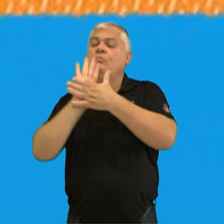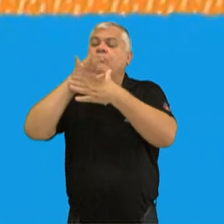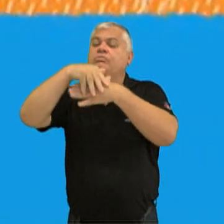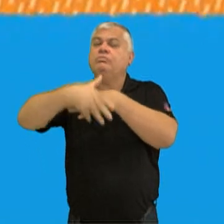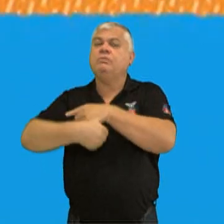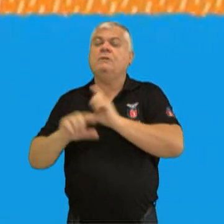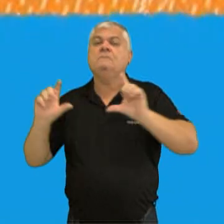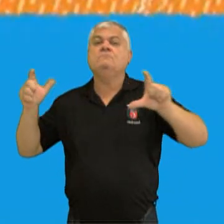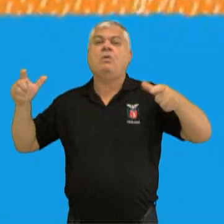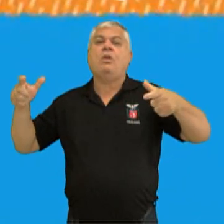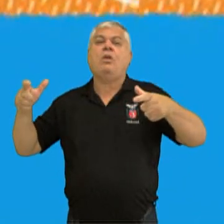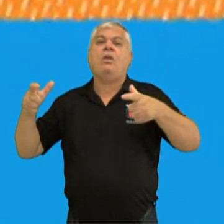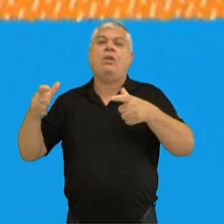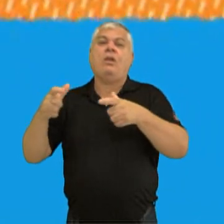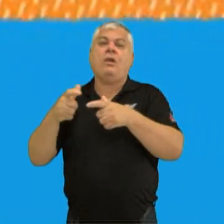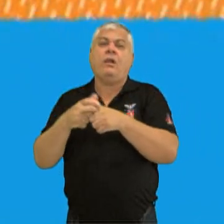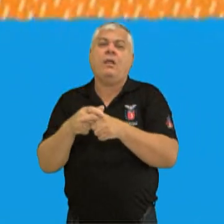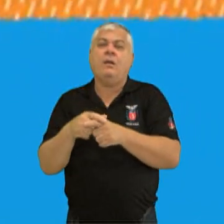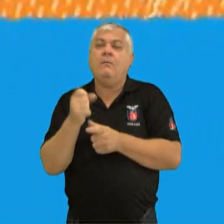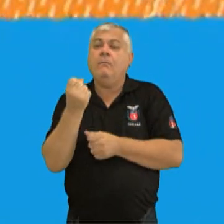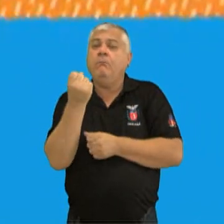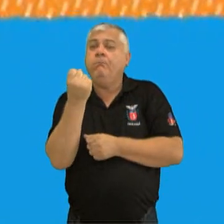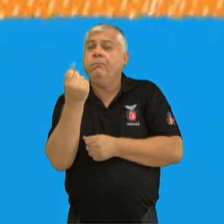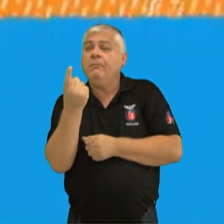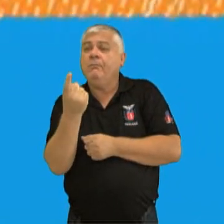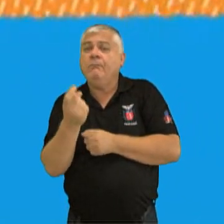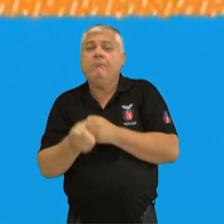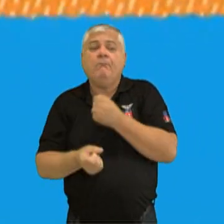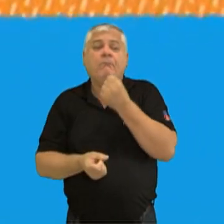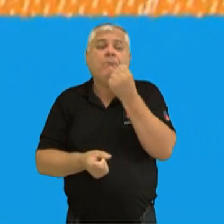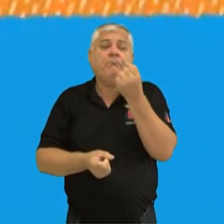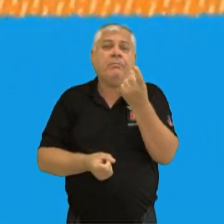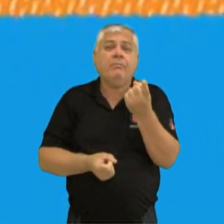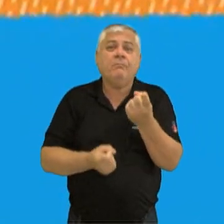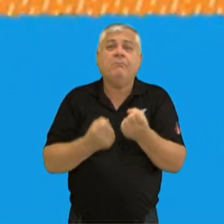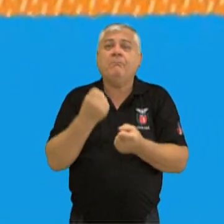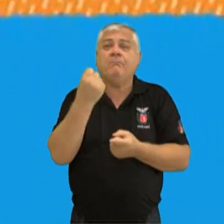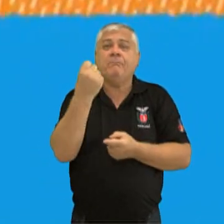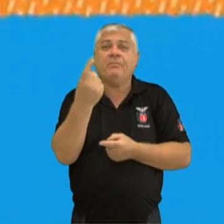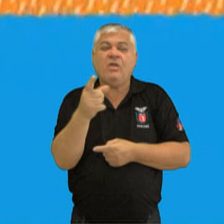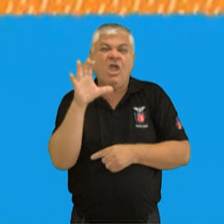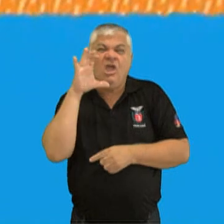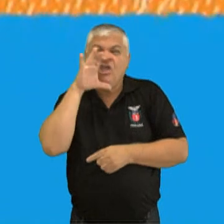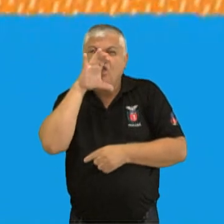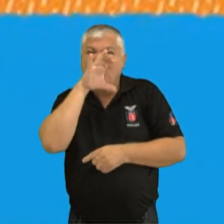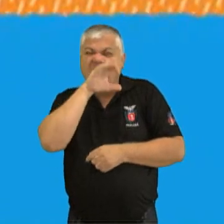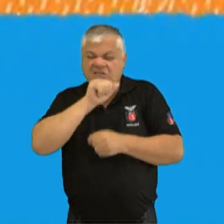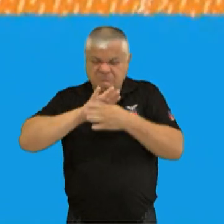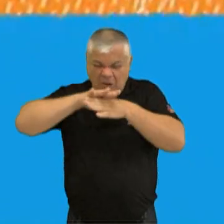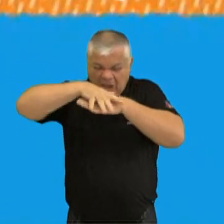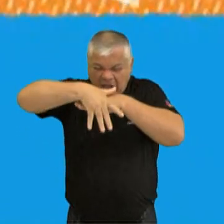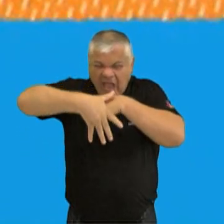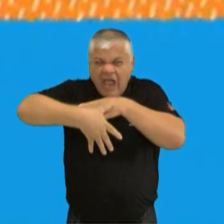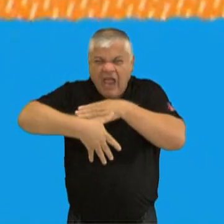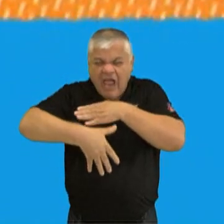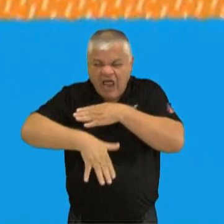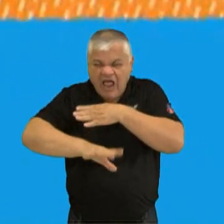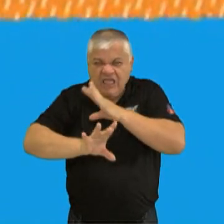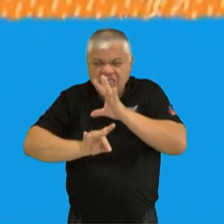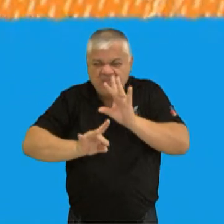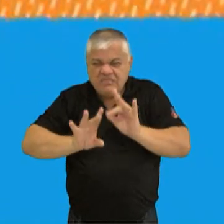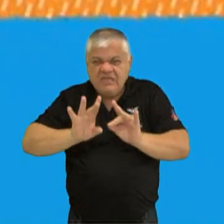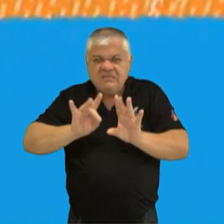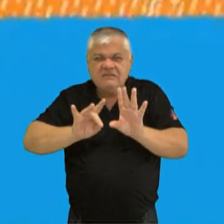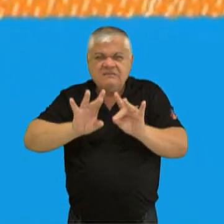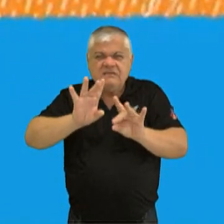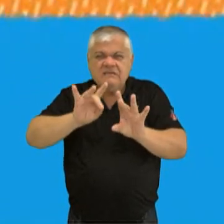muitos ficaram inativos. Eles não liberam mais aquele material quente e pastoso chamado magma, que na superfície nós